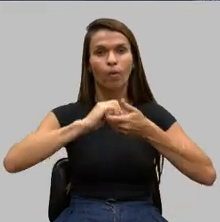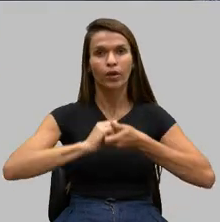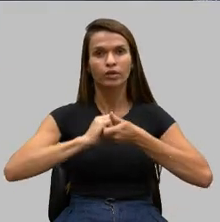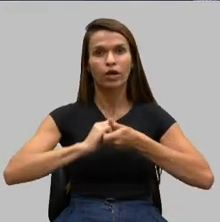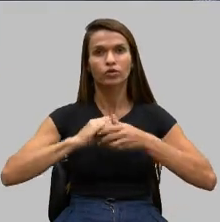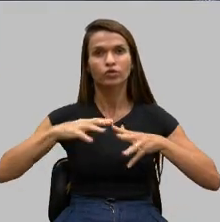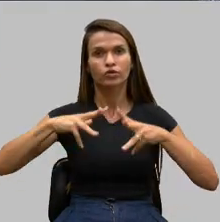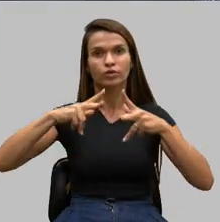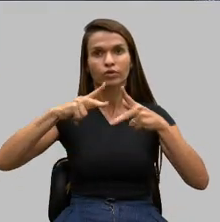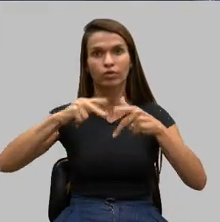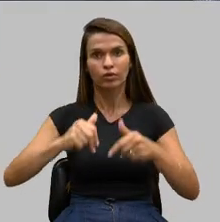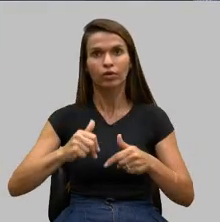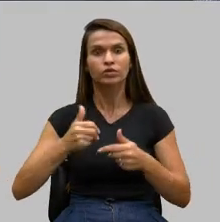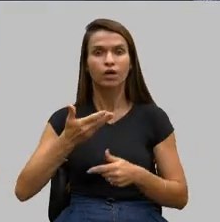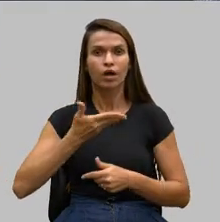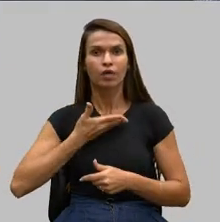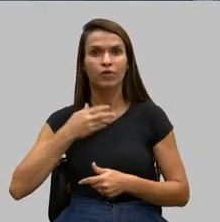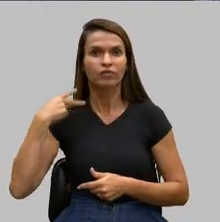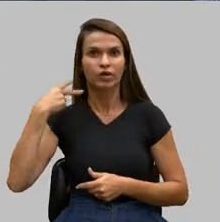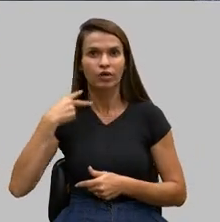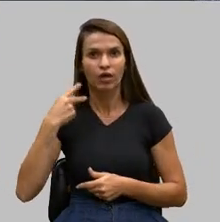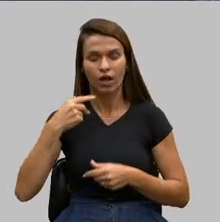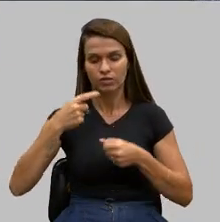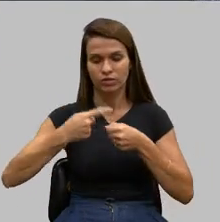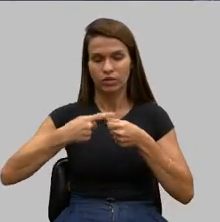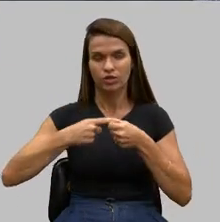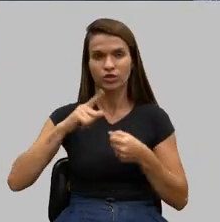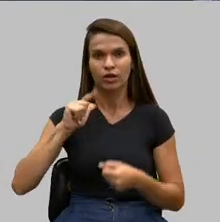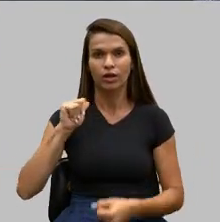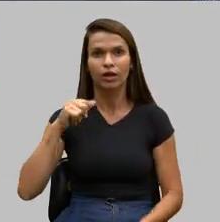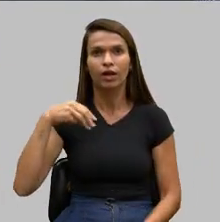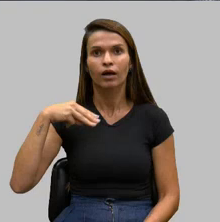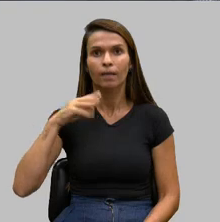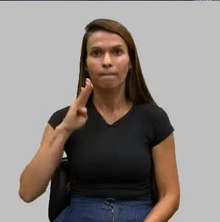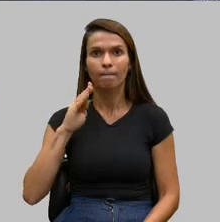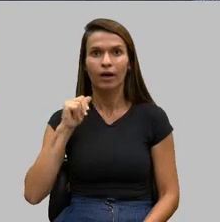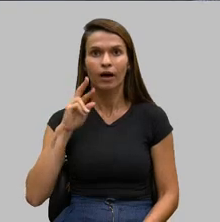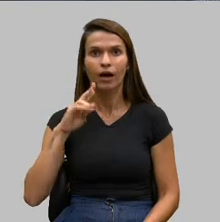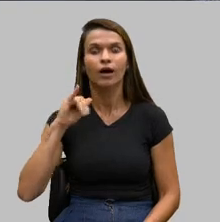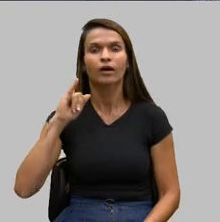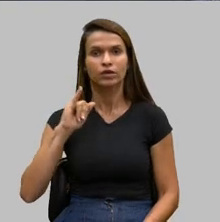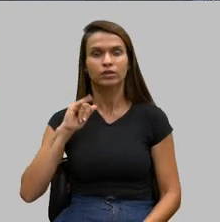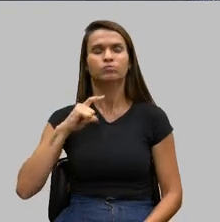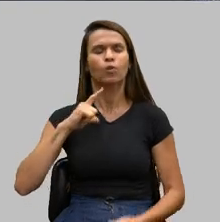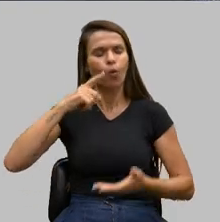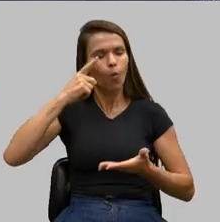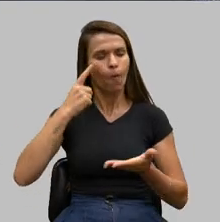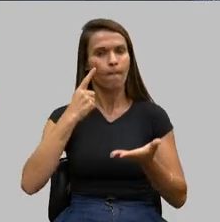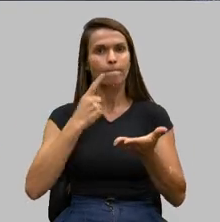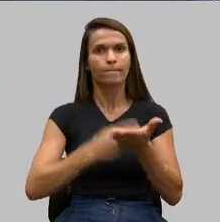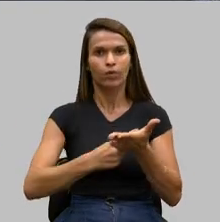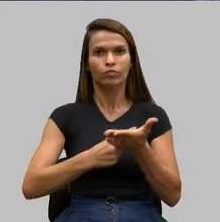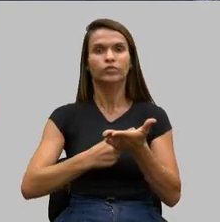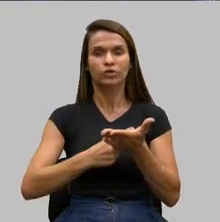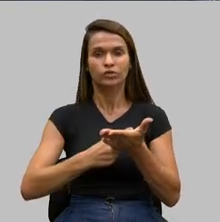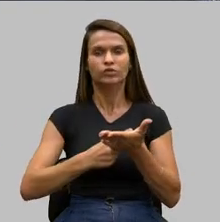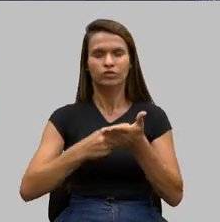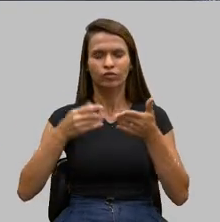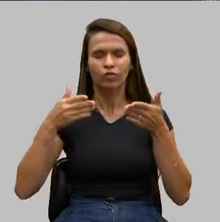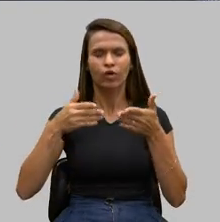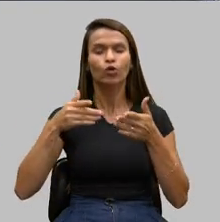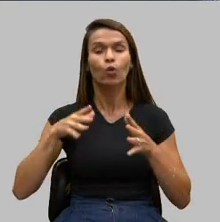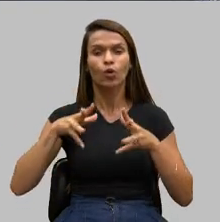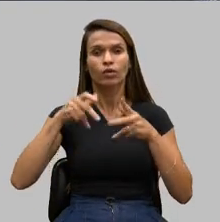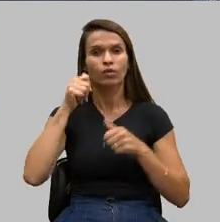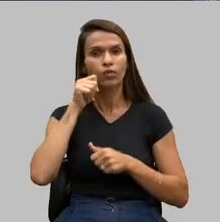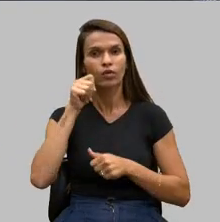meu amigo Vereador Andrielle de lambari que tem um grande compromisso com essa causa todas as mulheres na pessoa da Maira